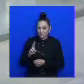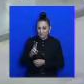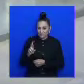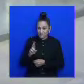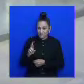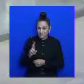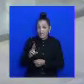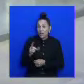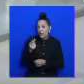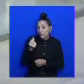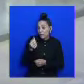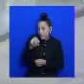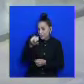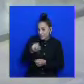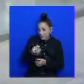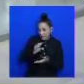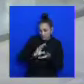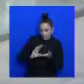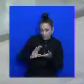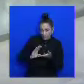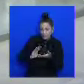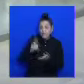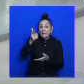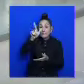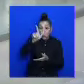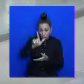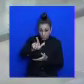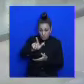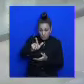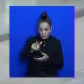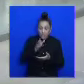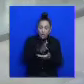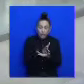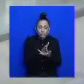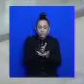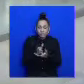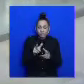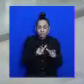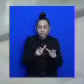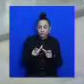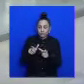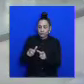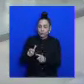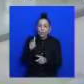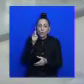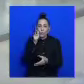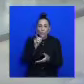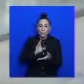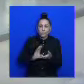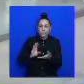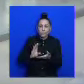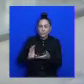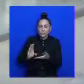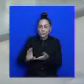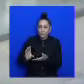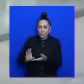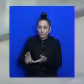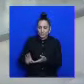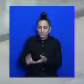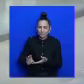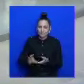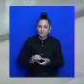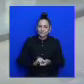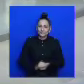R$850 mil, sendo que o valor exato da premiação será divulgado após o rateio entre as apostas vencedoras dos prêmios